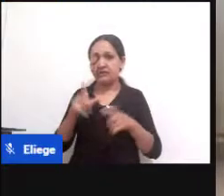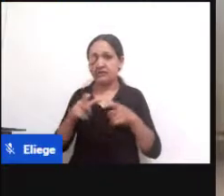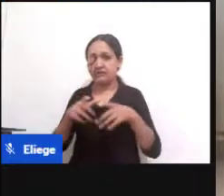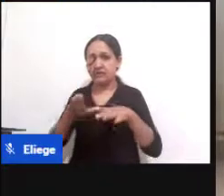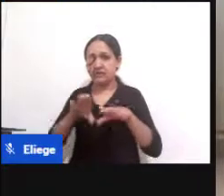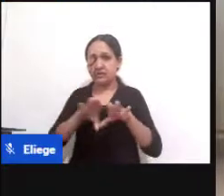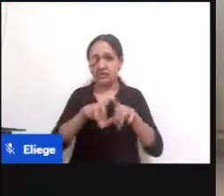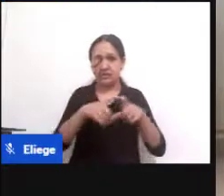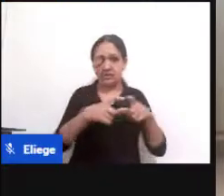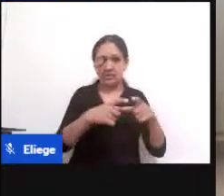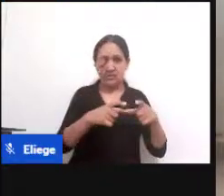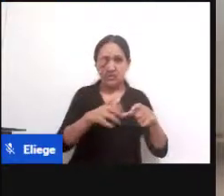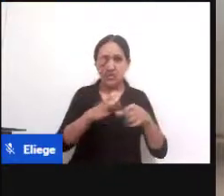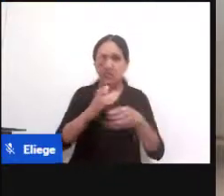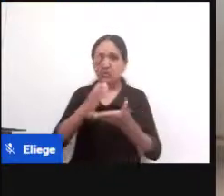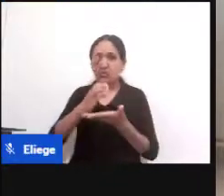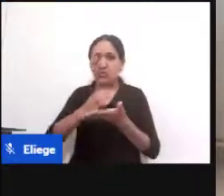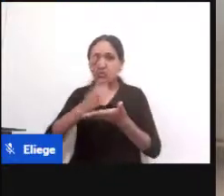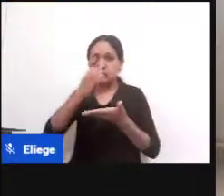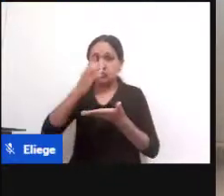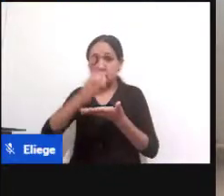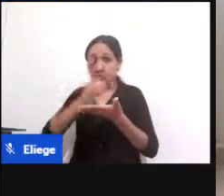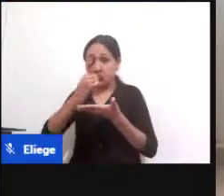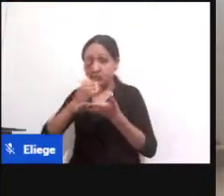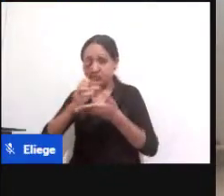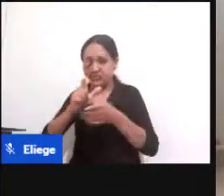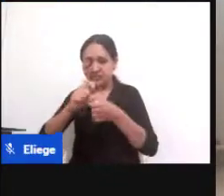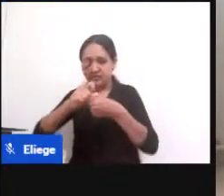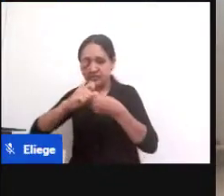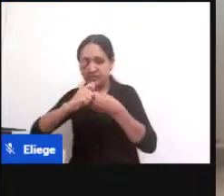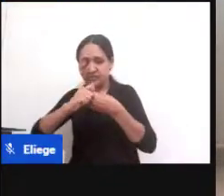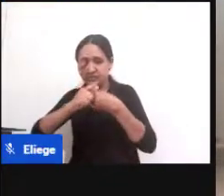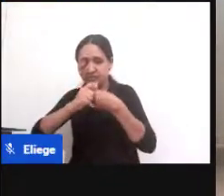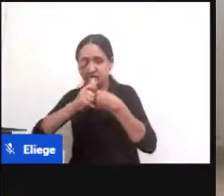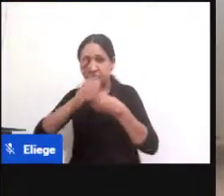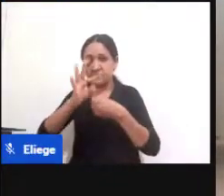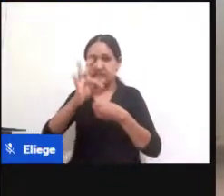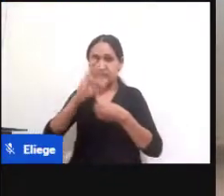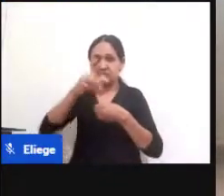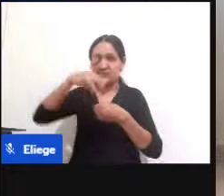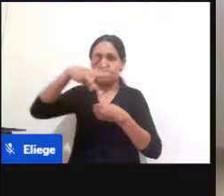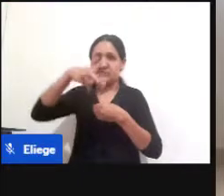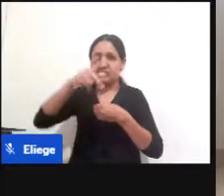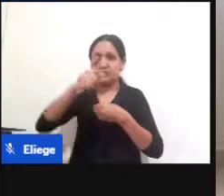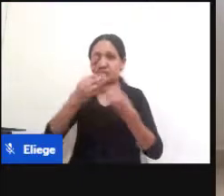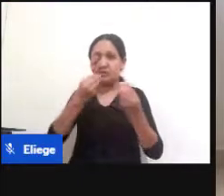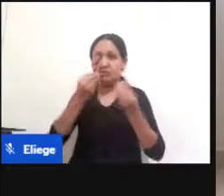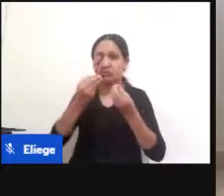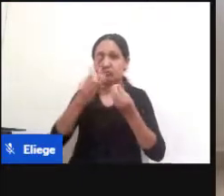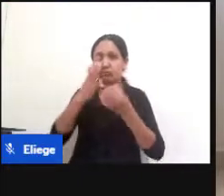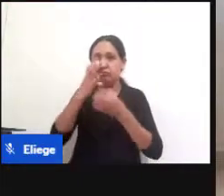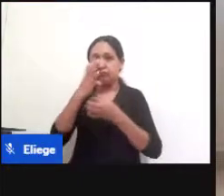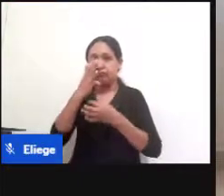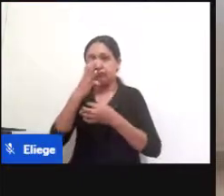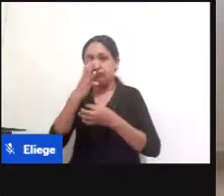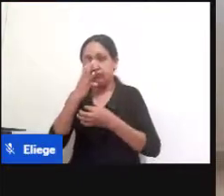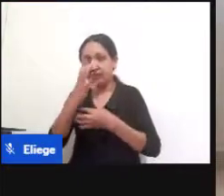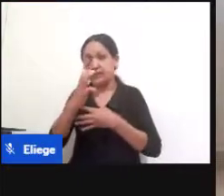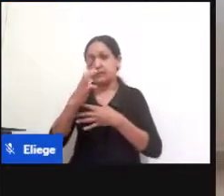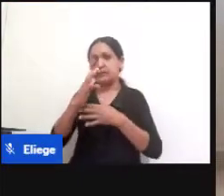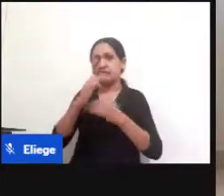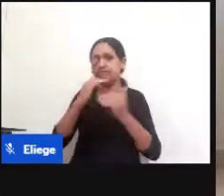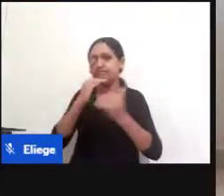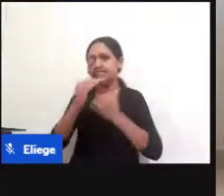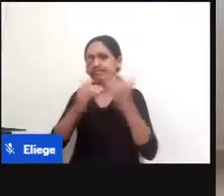copos plásticos e as tampinhas. É puramente motricidade fina, com atenção, desenvolvendo a